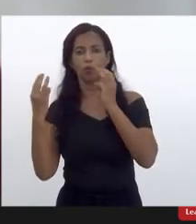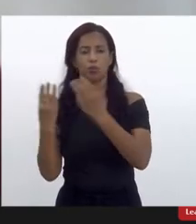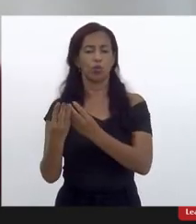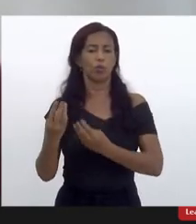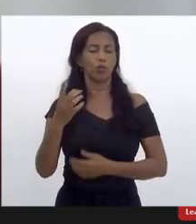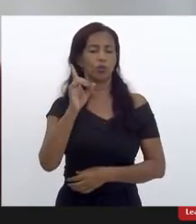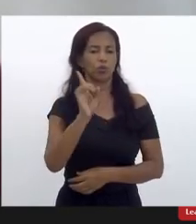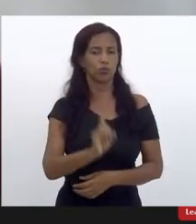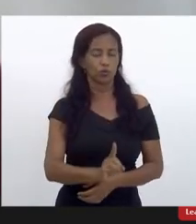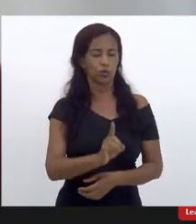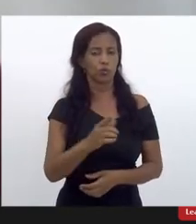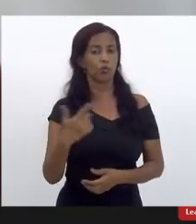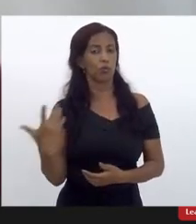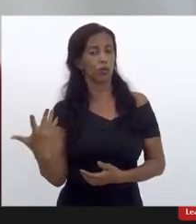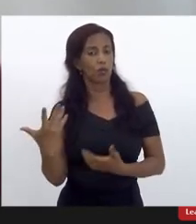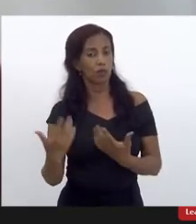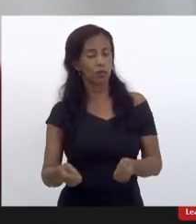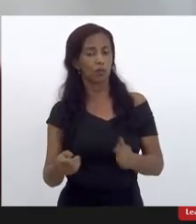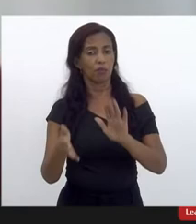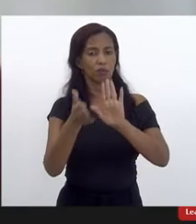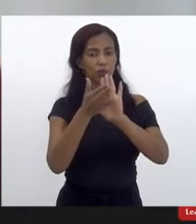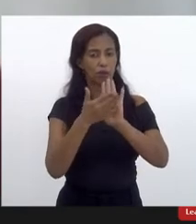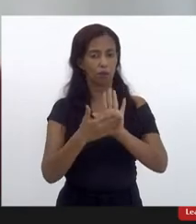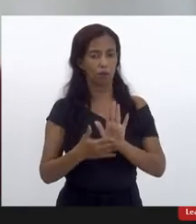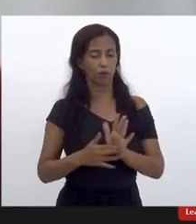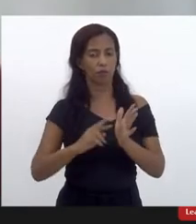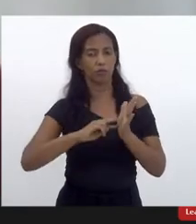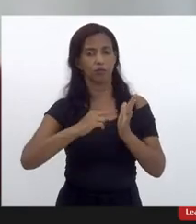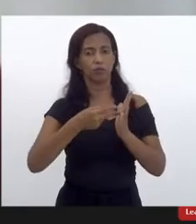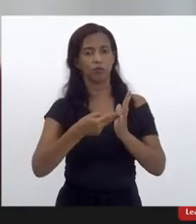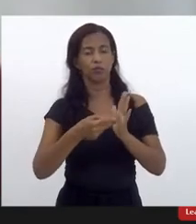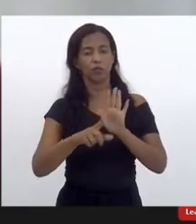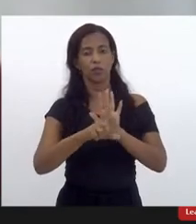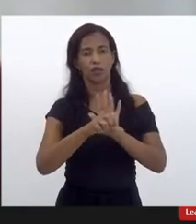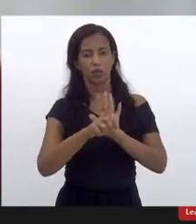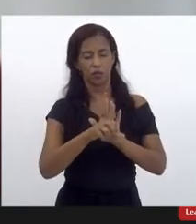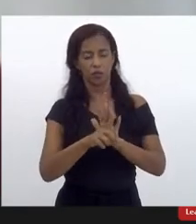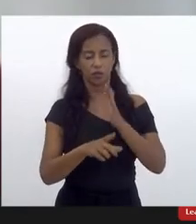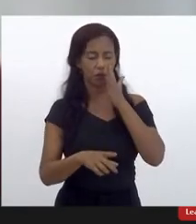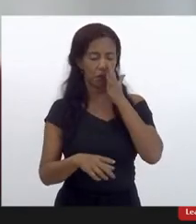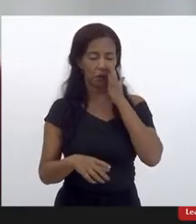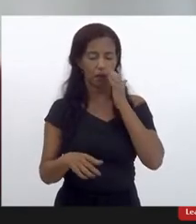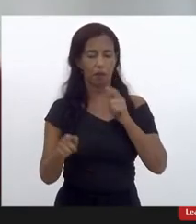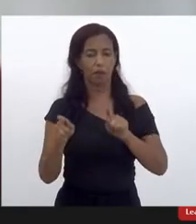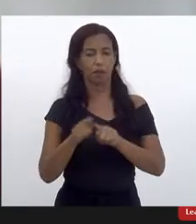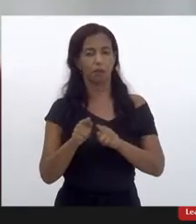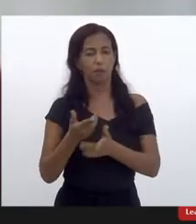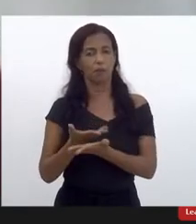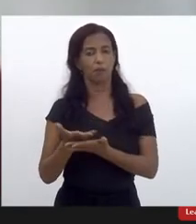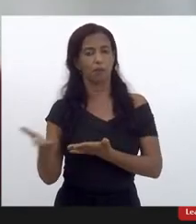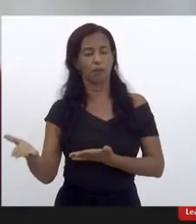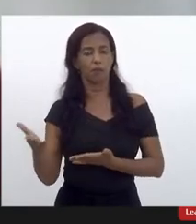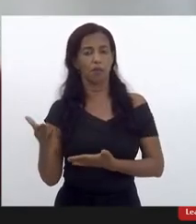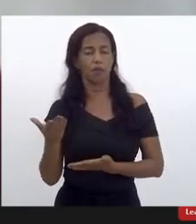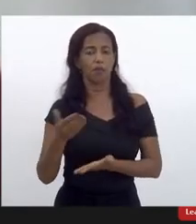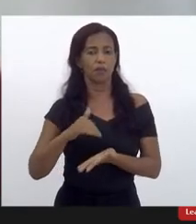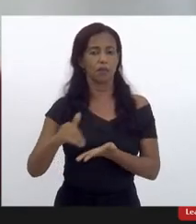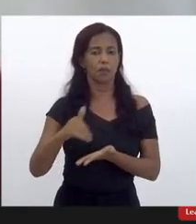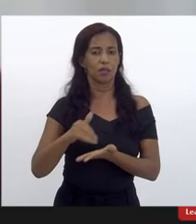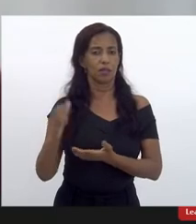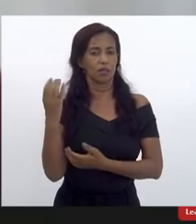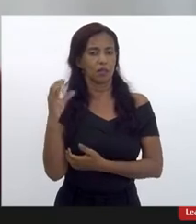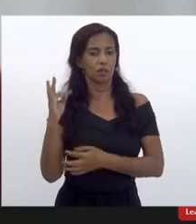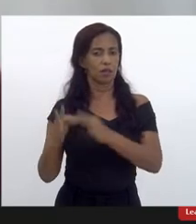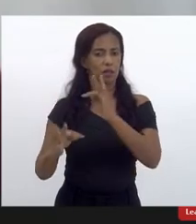diretores e faremos uma proposta de alteração legislativa também para encaminhar a Secretaria de Ciência e Tecnologia e, posteriormente,